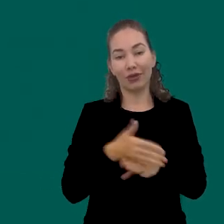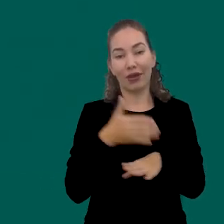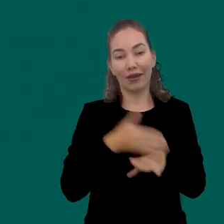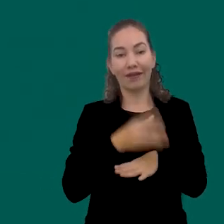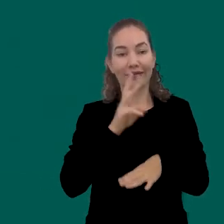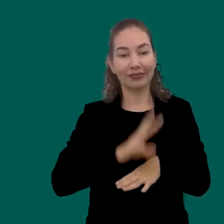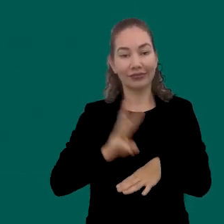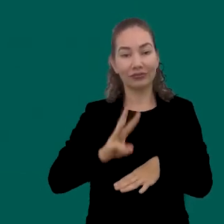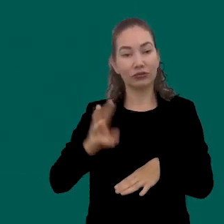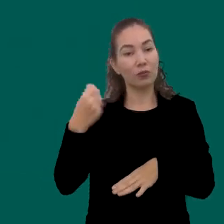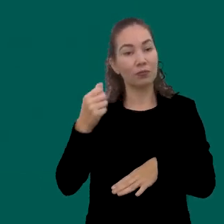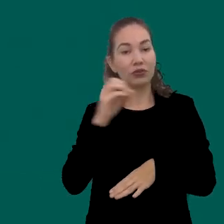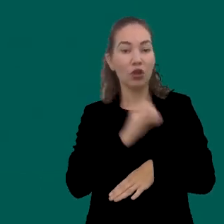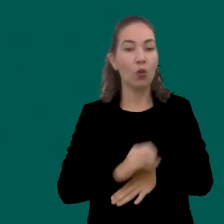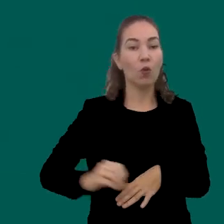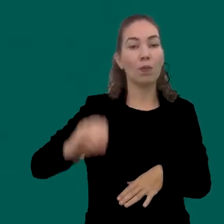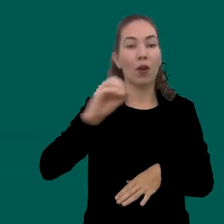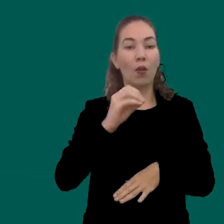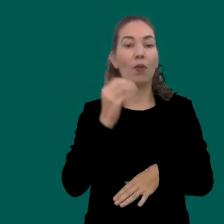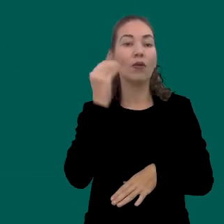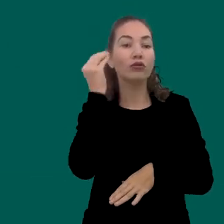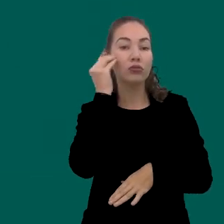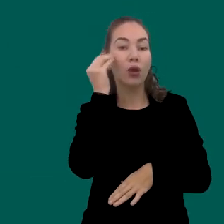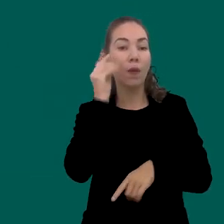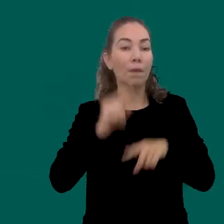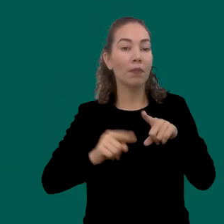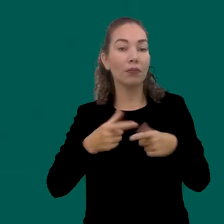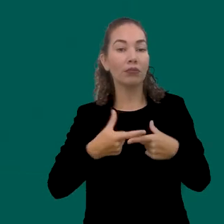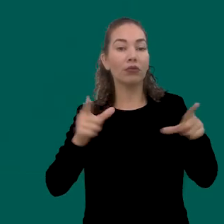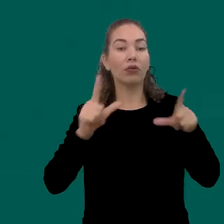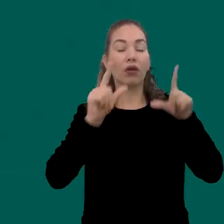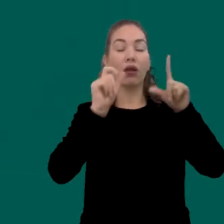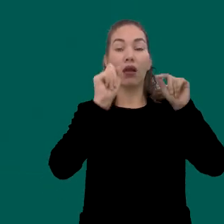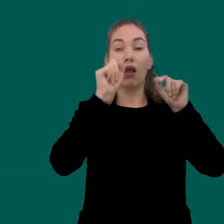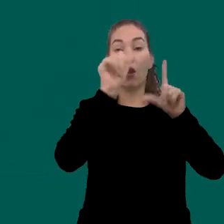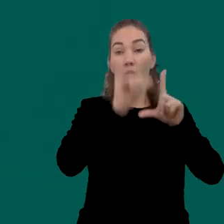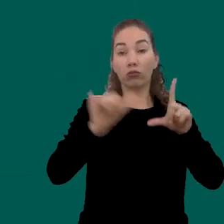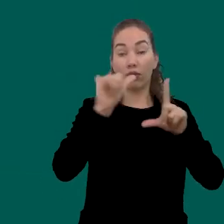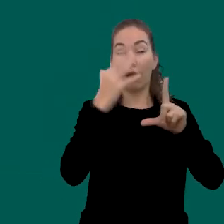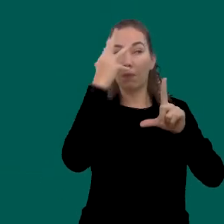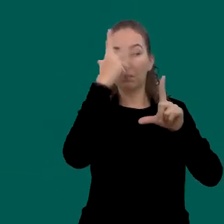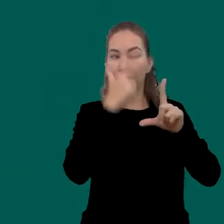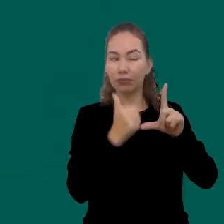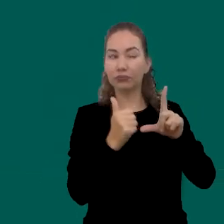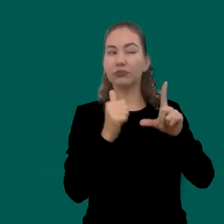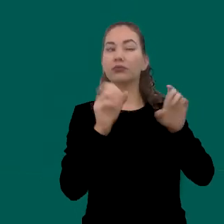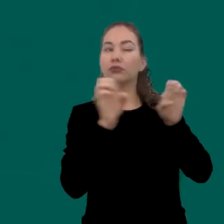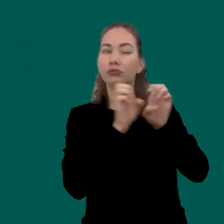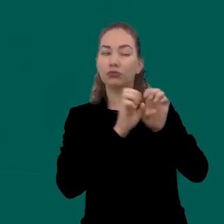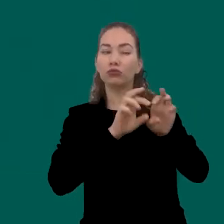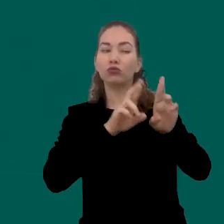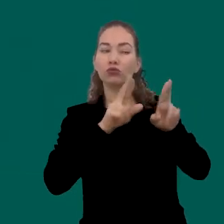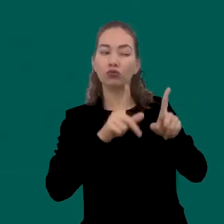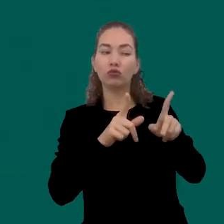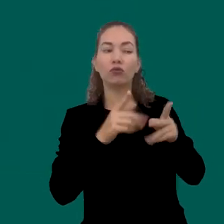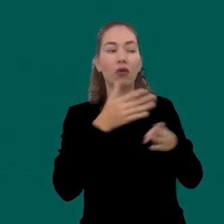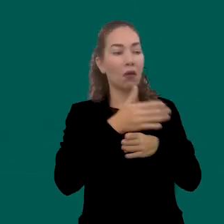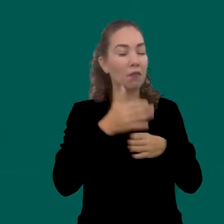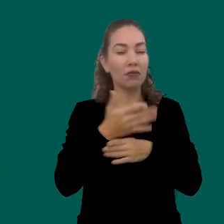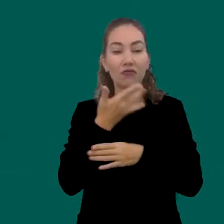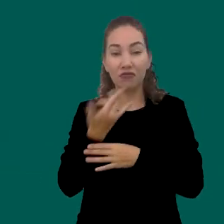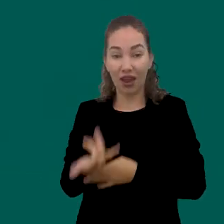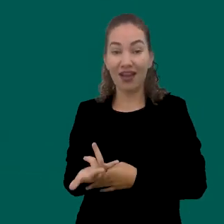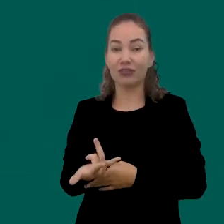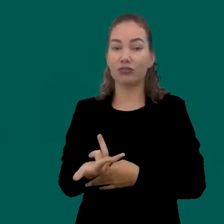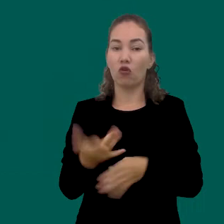seja, a gente tem que ter uma excelente experiência ali. Produto grande, um layout bacana, produto bem diferenciado, os atalhos, tudo mais.